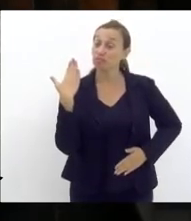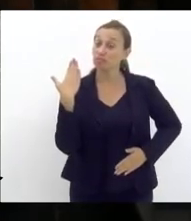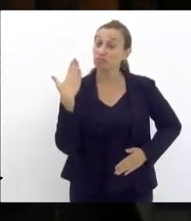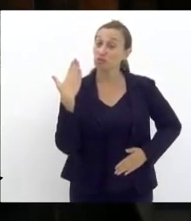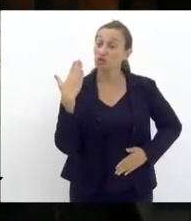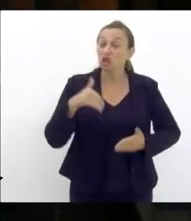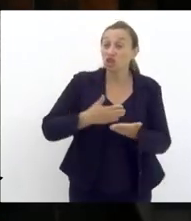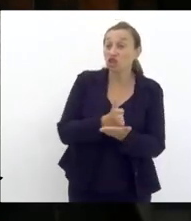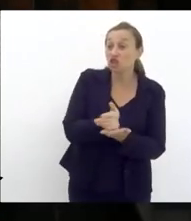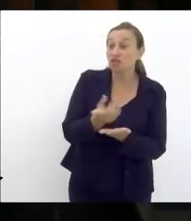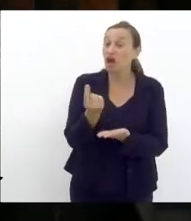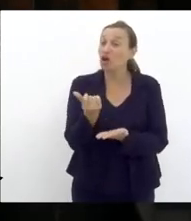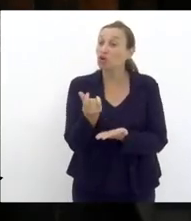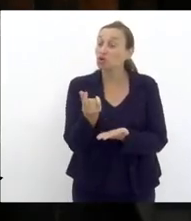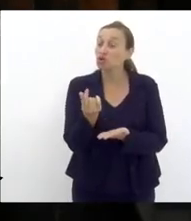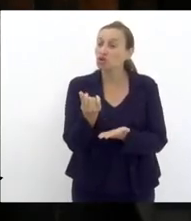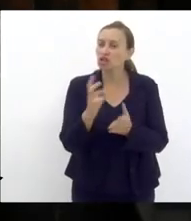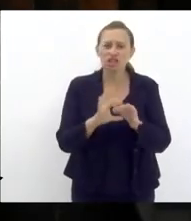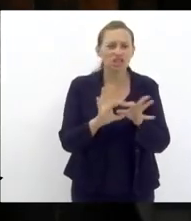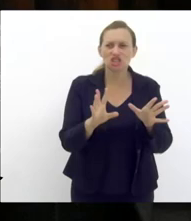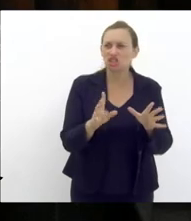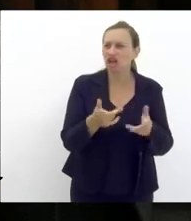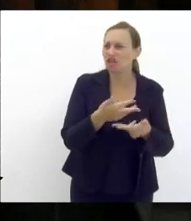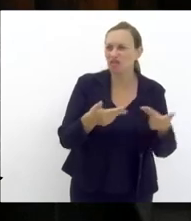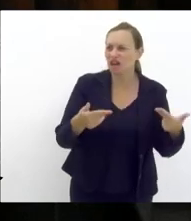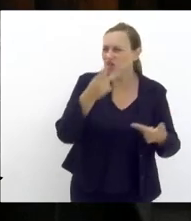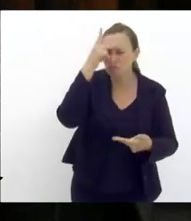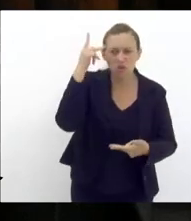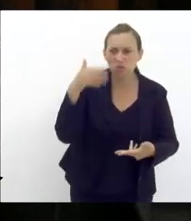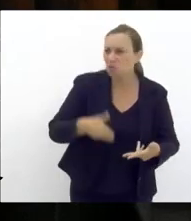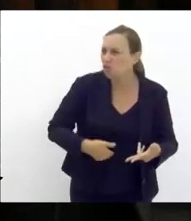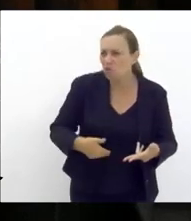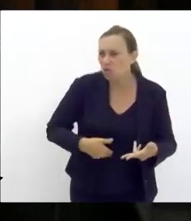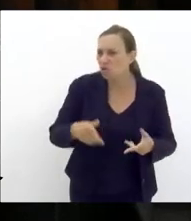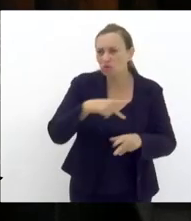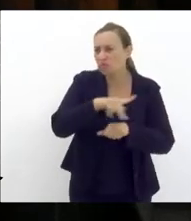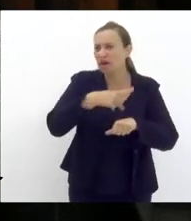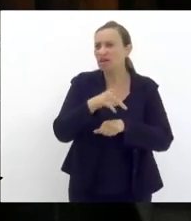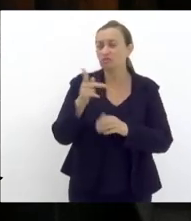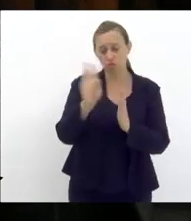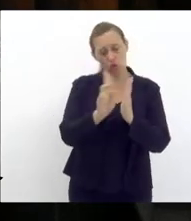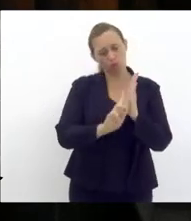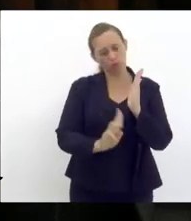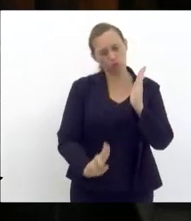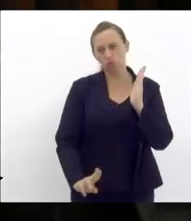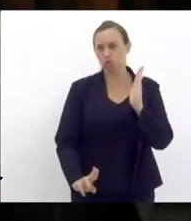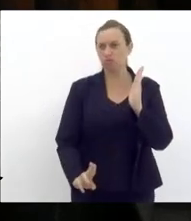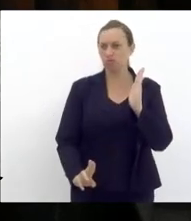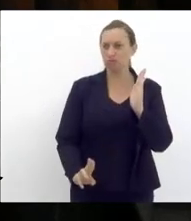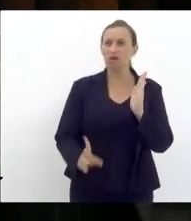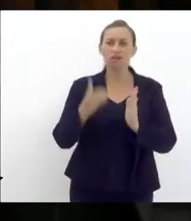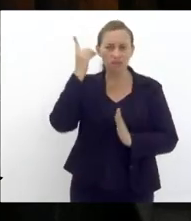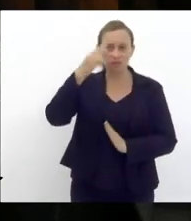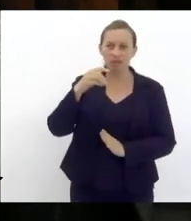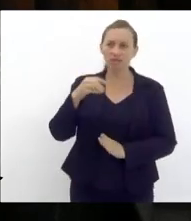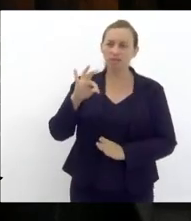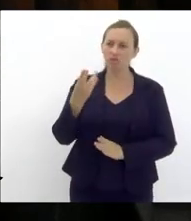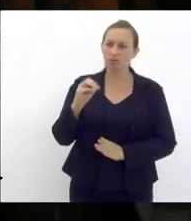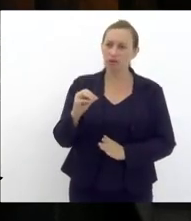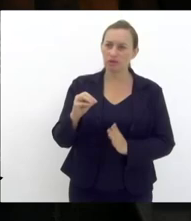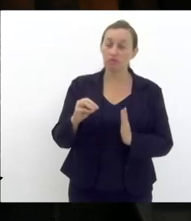desviaram o dinheiro público e deixaram muita gente conforme o nosso país eu trouxe uma listinha aqui Deputado Márcio Gualberto